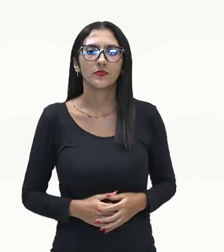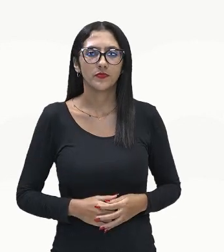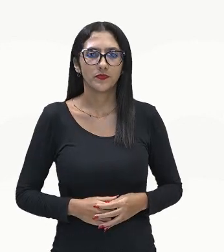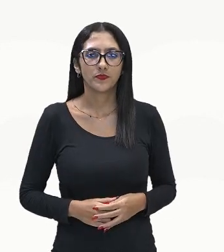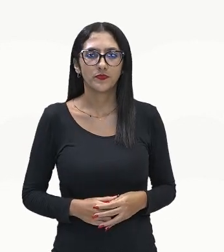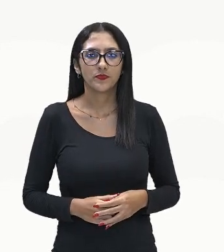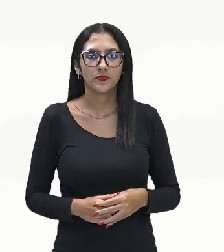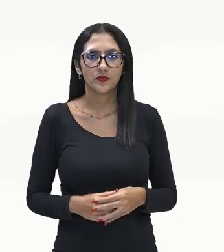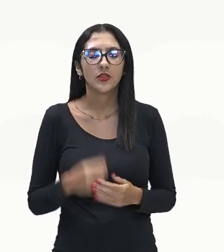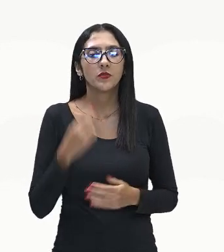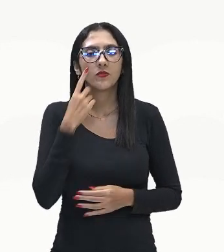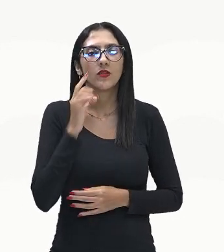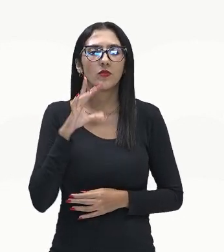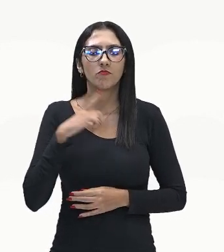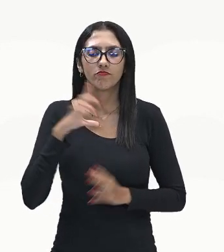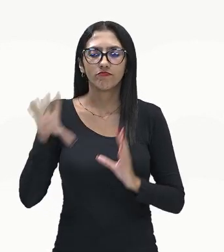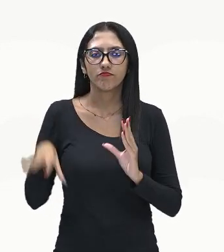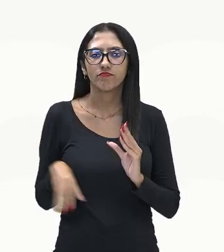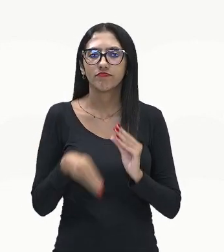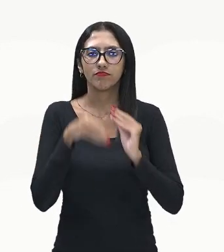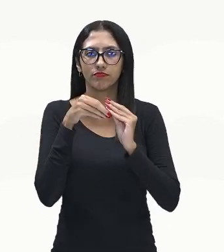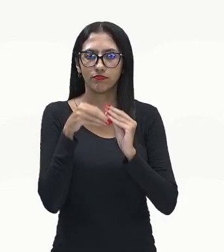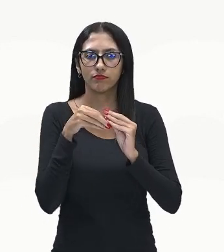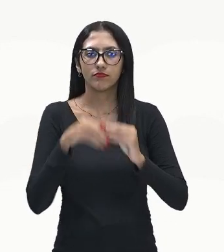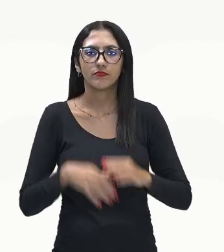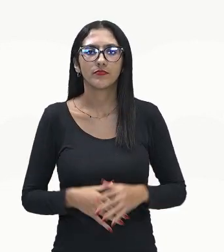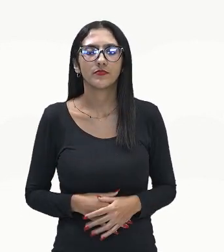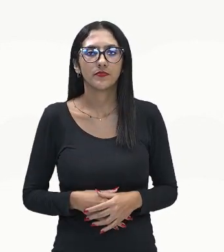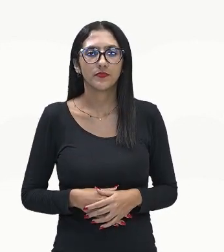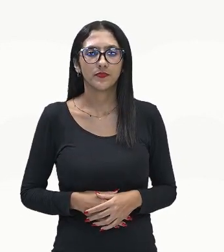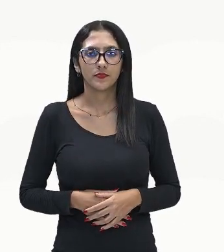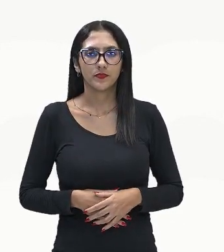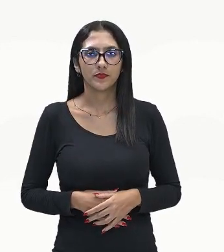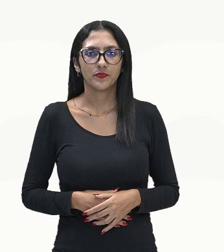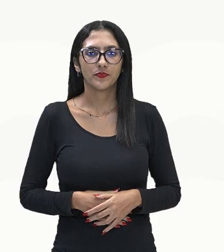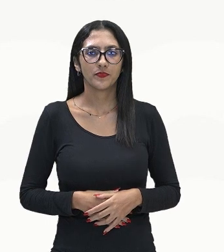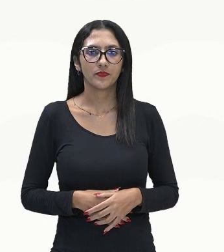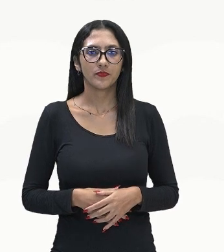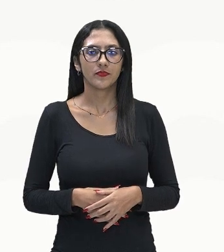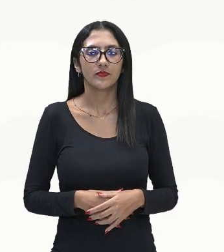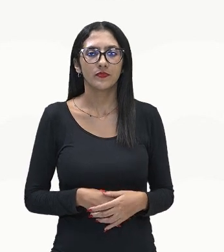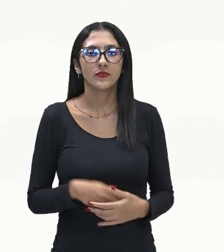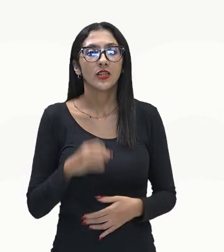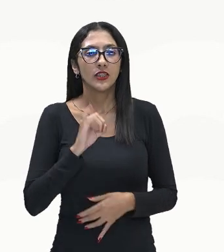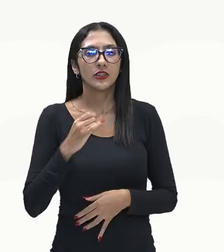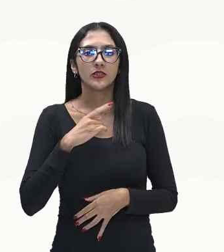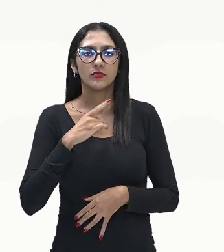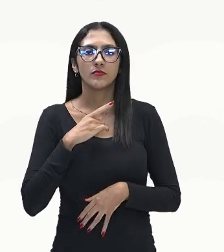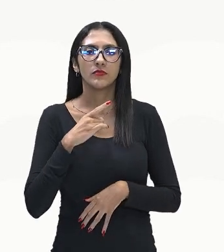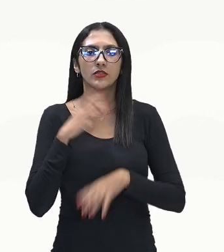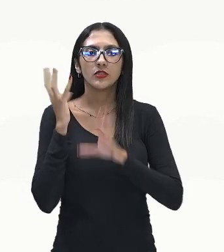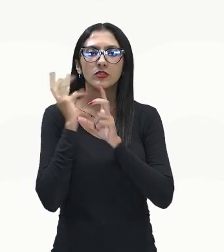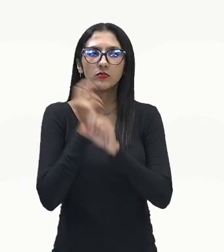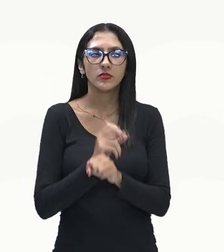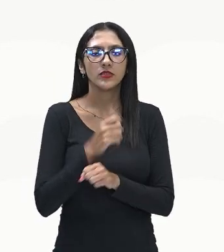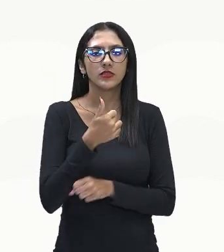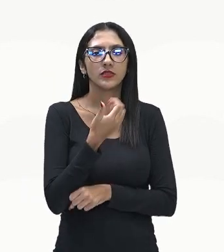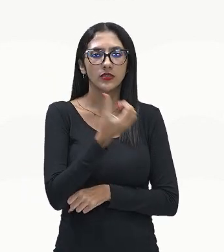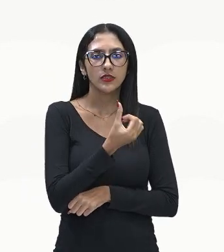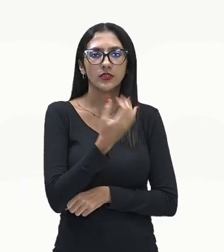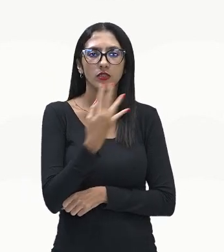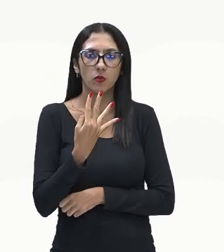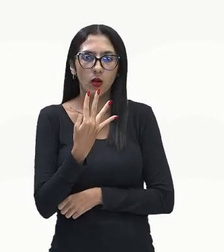exatamente aqui para a gente complementar a nossa questão, ok? Se ela vai pagar ao todo